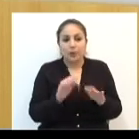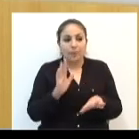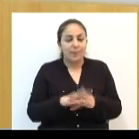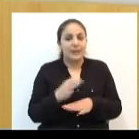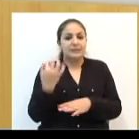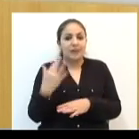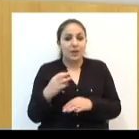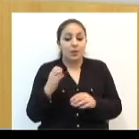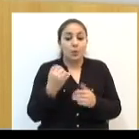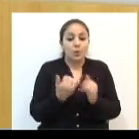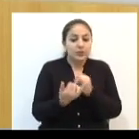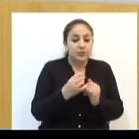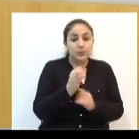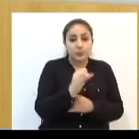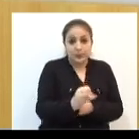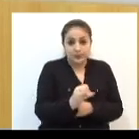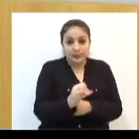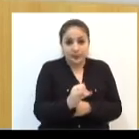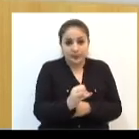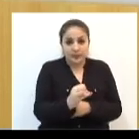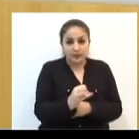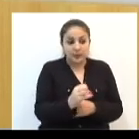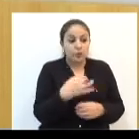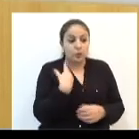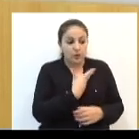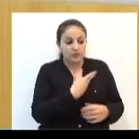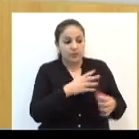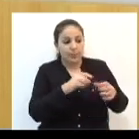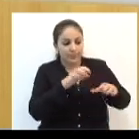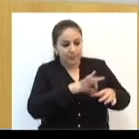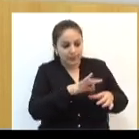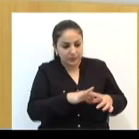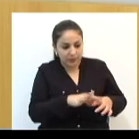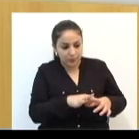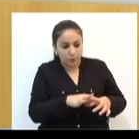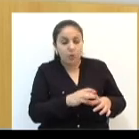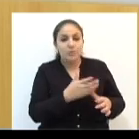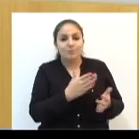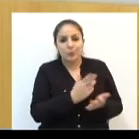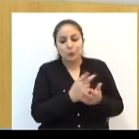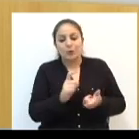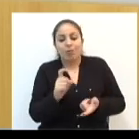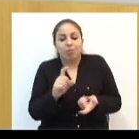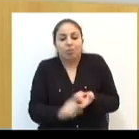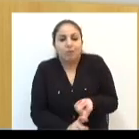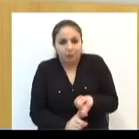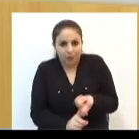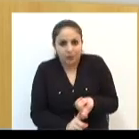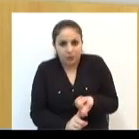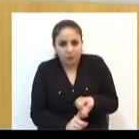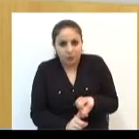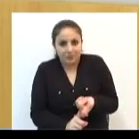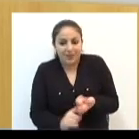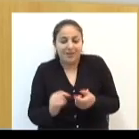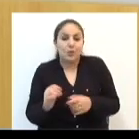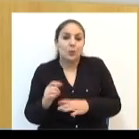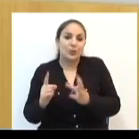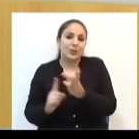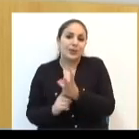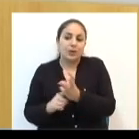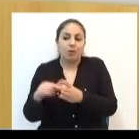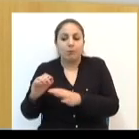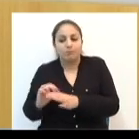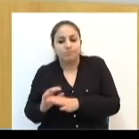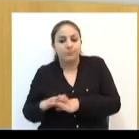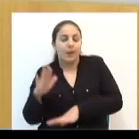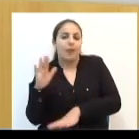que importar mais, e o trigo importado com esse dólar está muito caro, isso certamente vai impactar no preço do pãozinho. Mas é